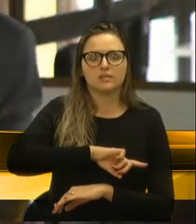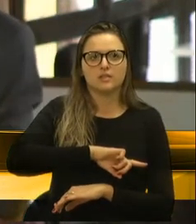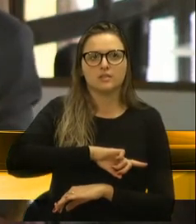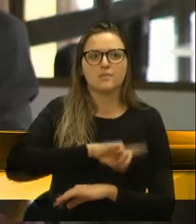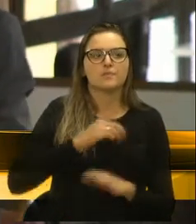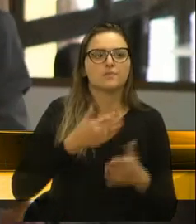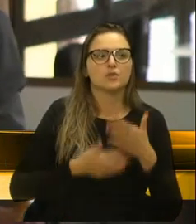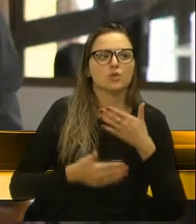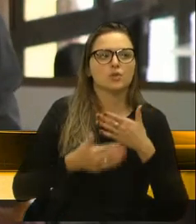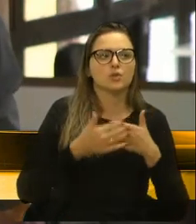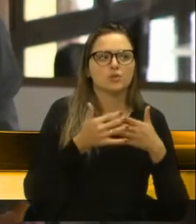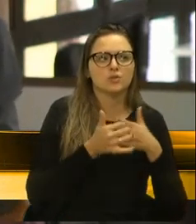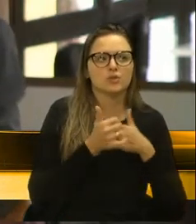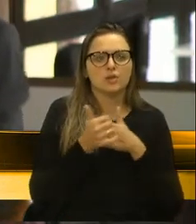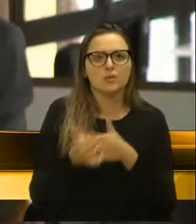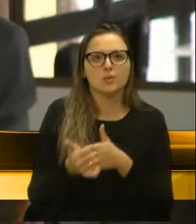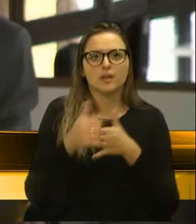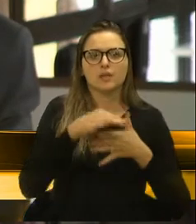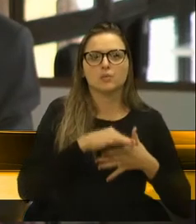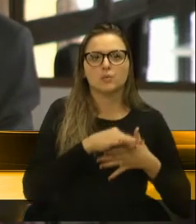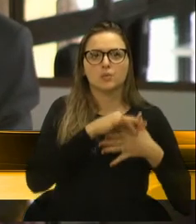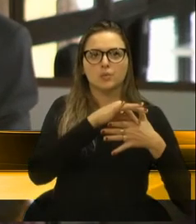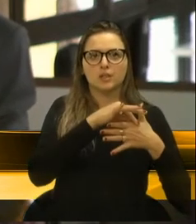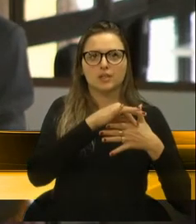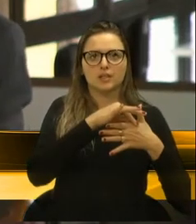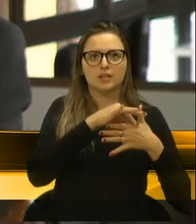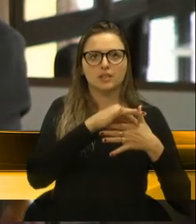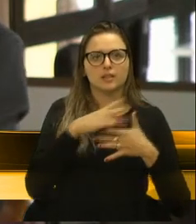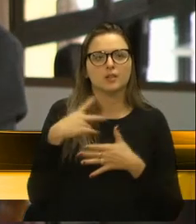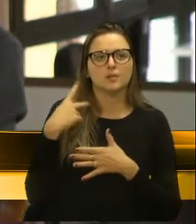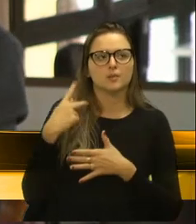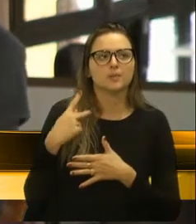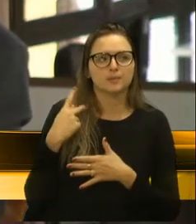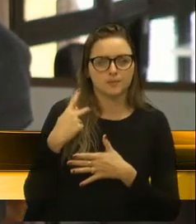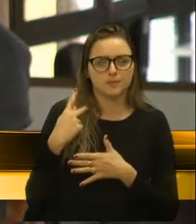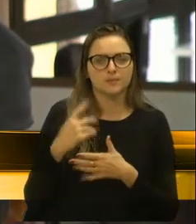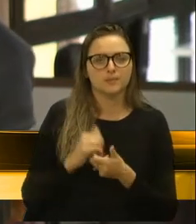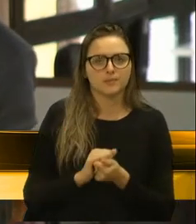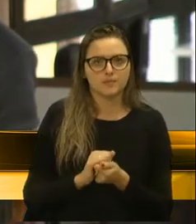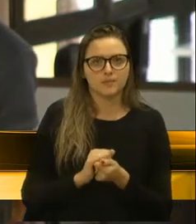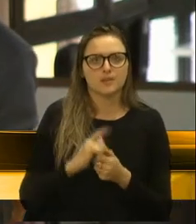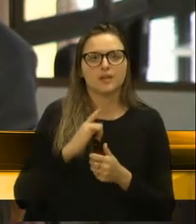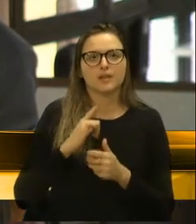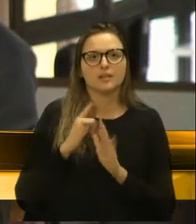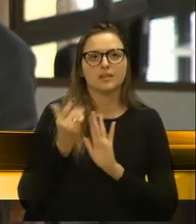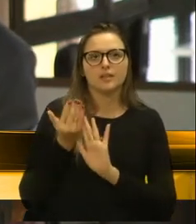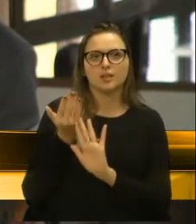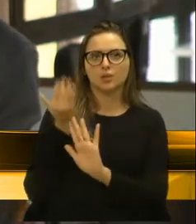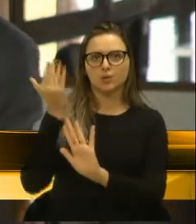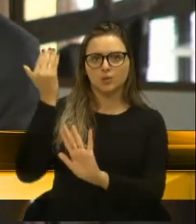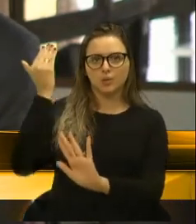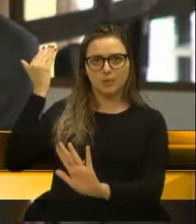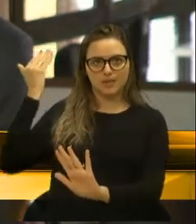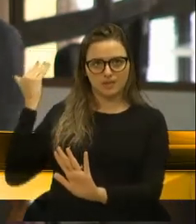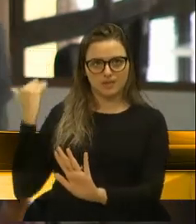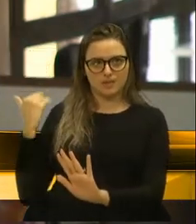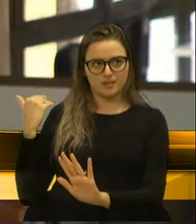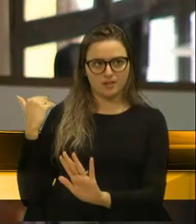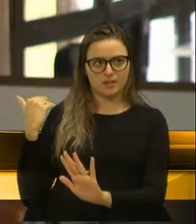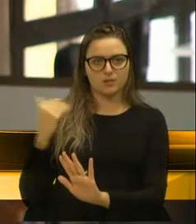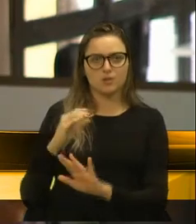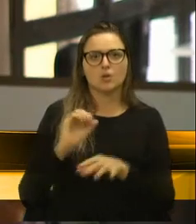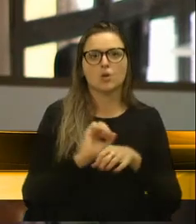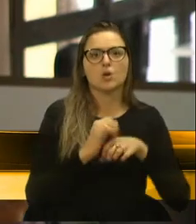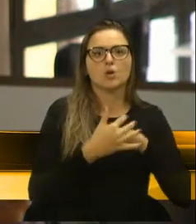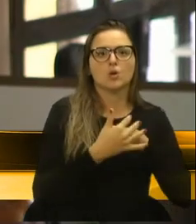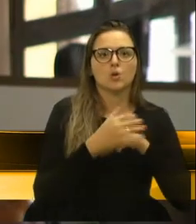estamos sendo conduzidos por uma liderança que diz que lá atrás, o Covid